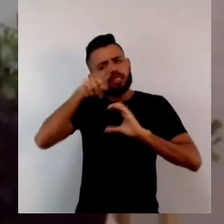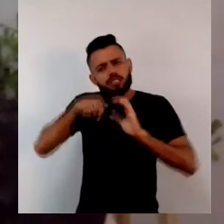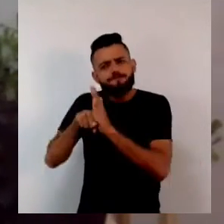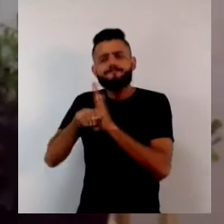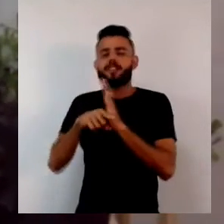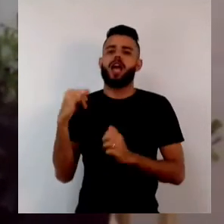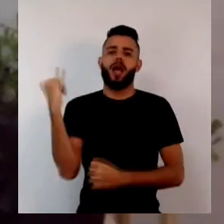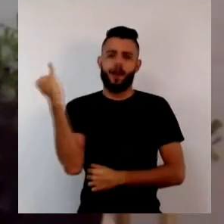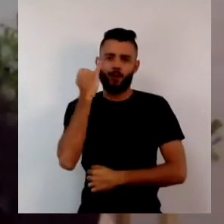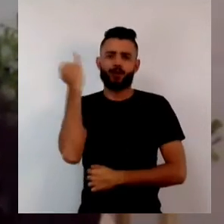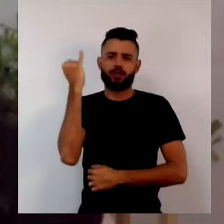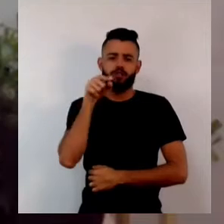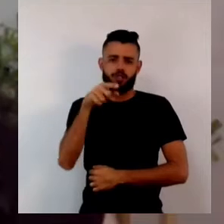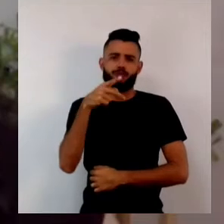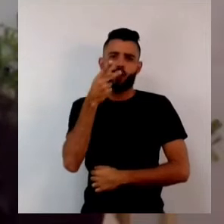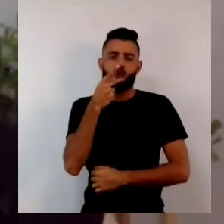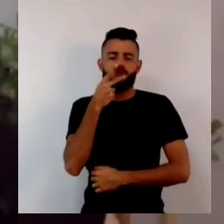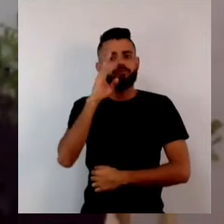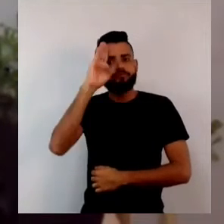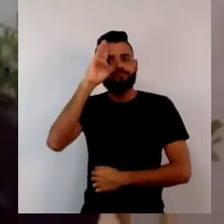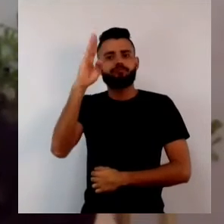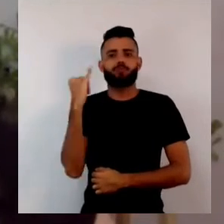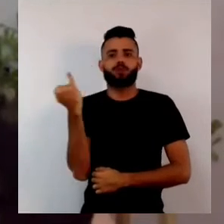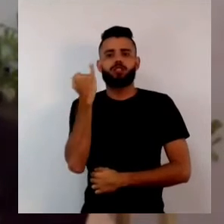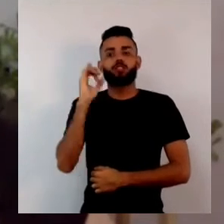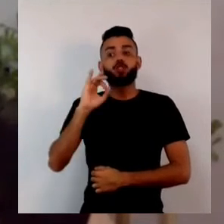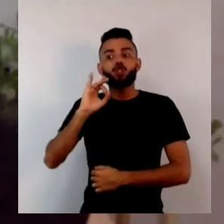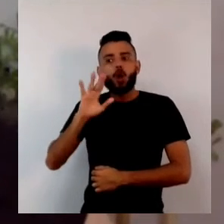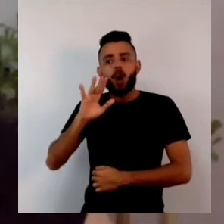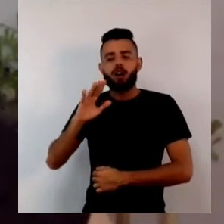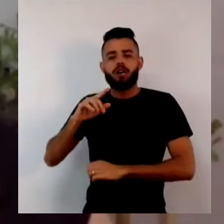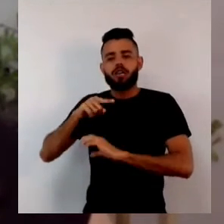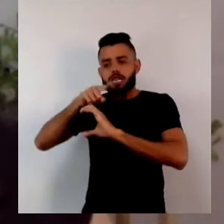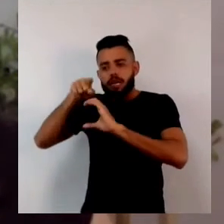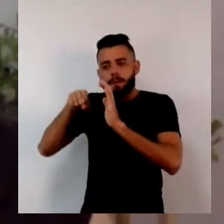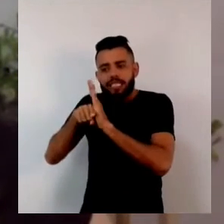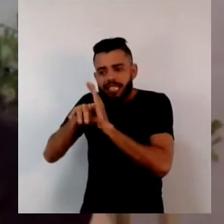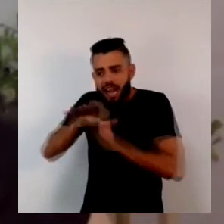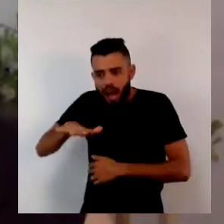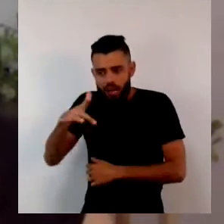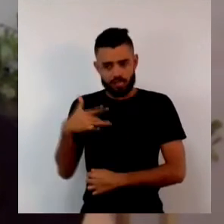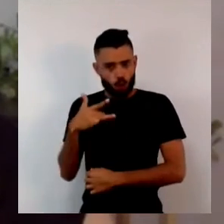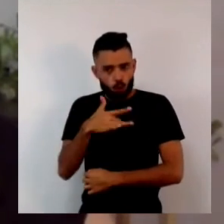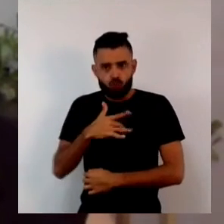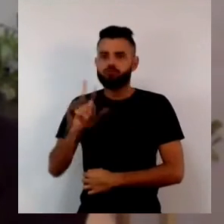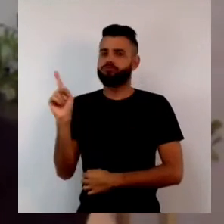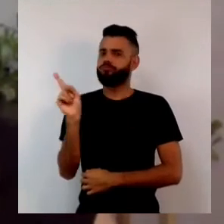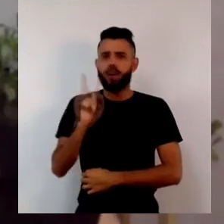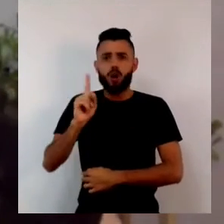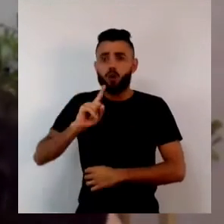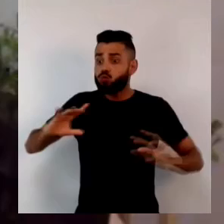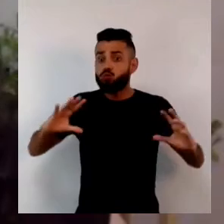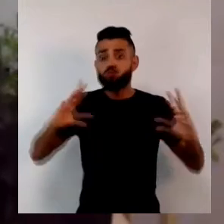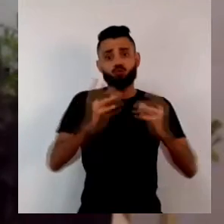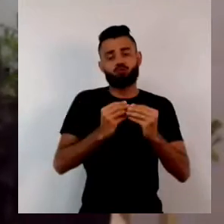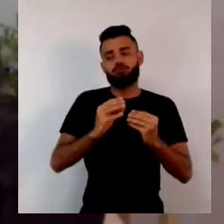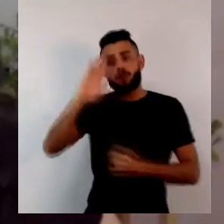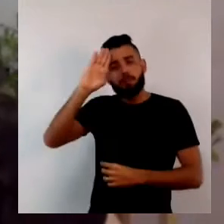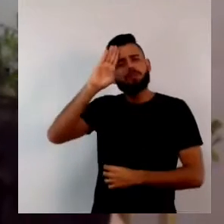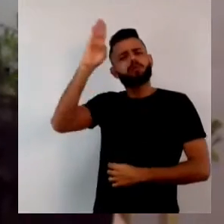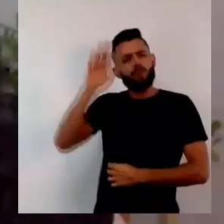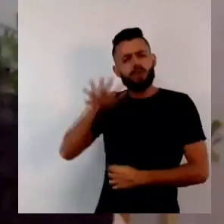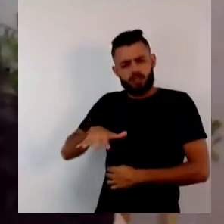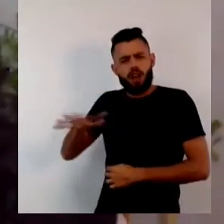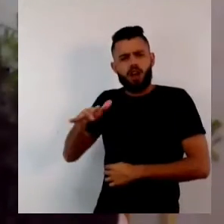importantíssimo, não apenas a ciência na área da saúde. Acho que mais na área da saúde, porque nós estamos vivendo um processo